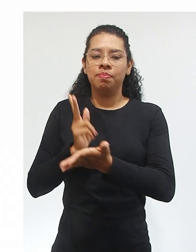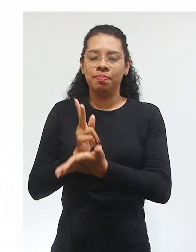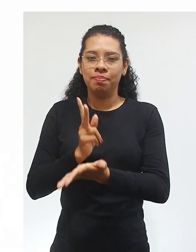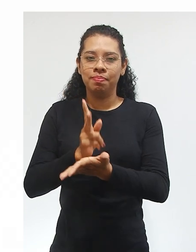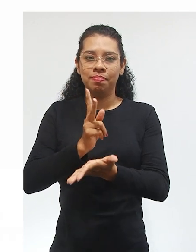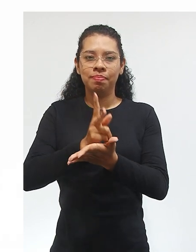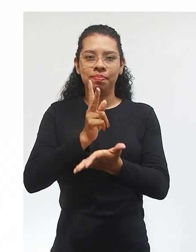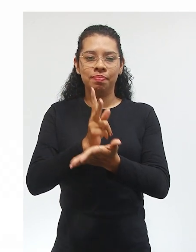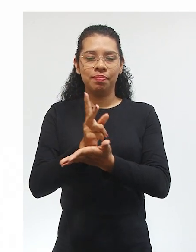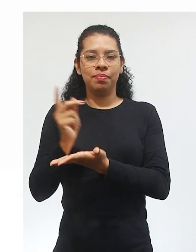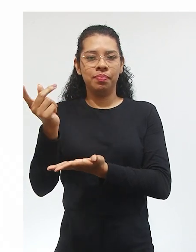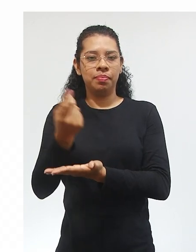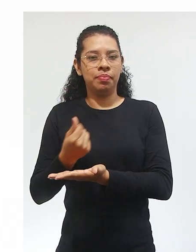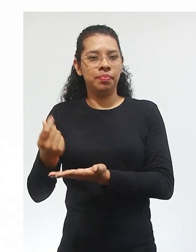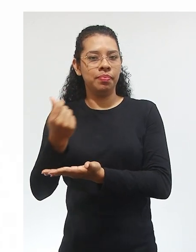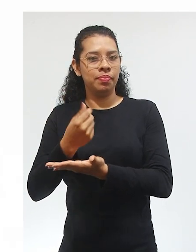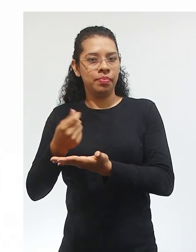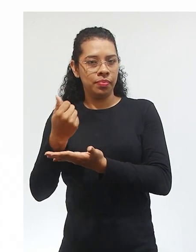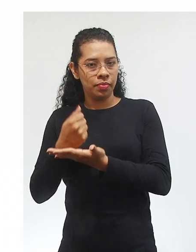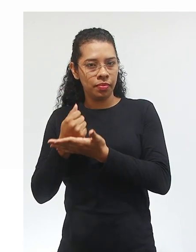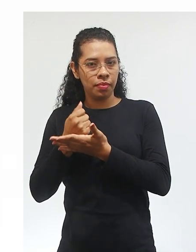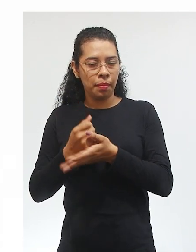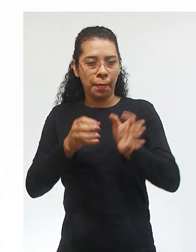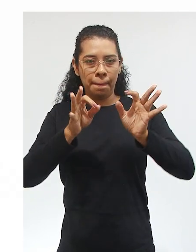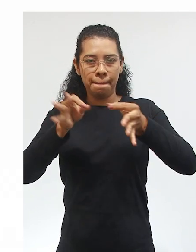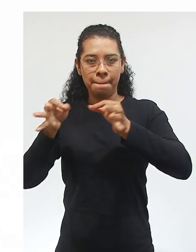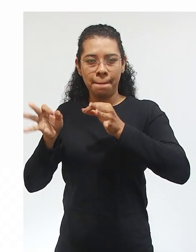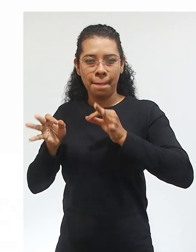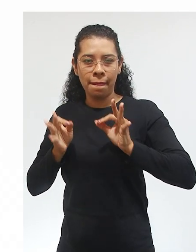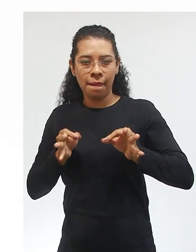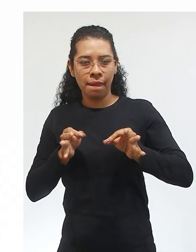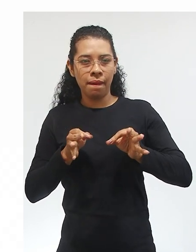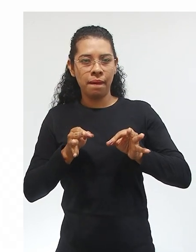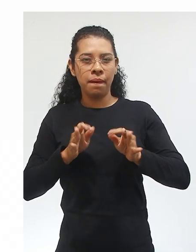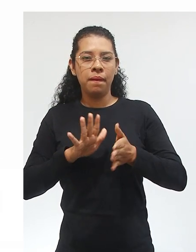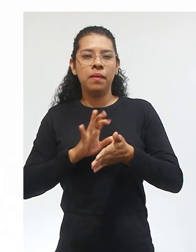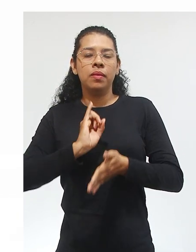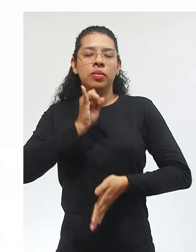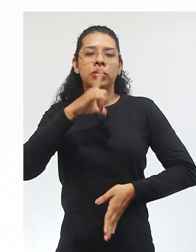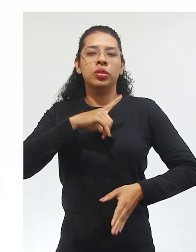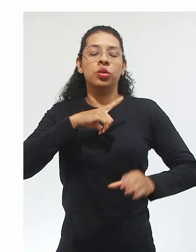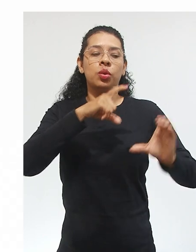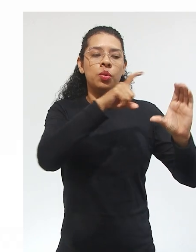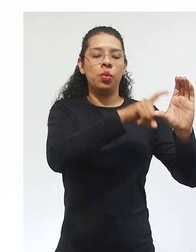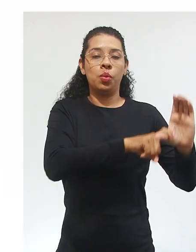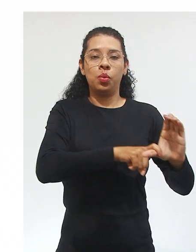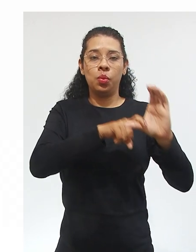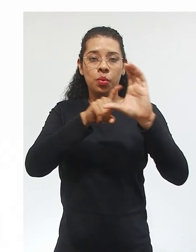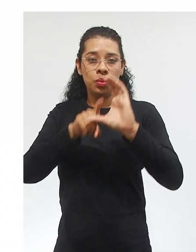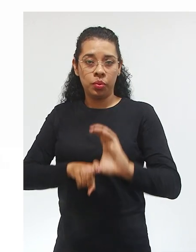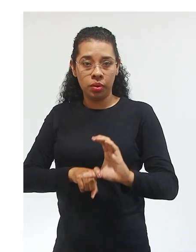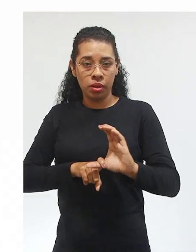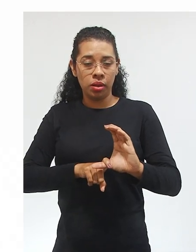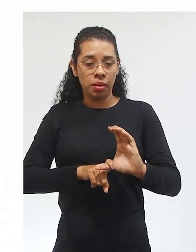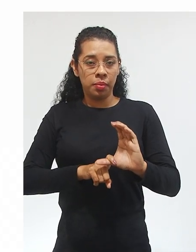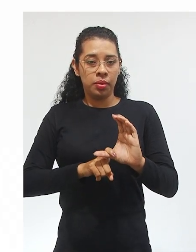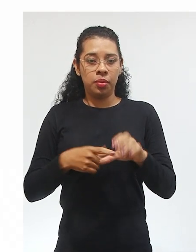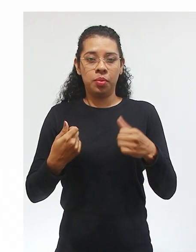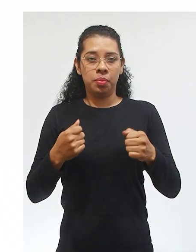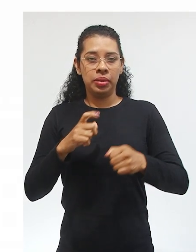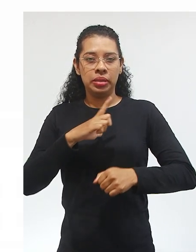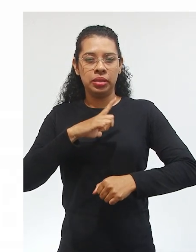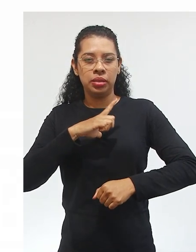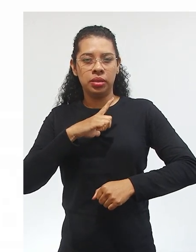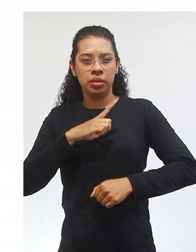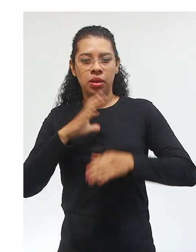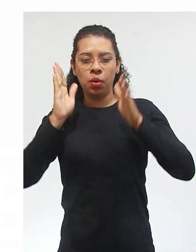sempre tá os valores, a regrinha lá das partidas dobradas. Para cada débito tem que ter um valor de crédito correspondente. Aqui você não tem como lançar